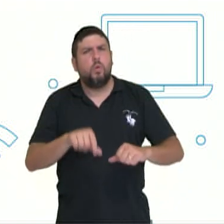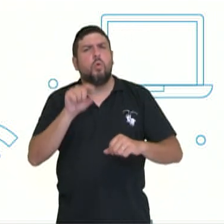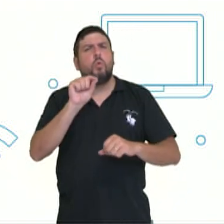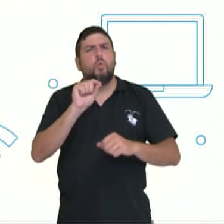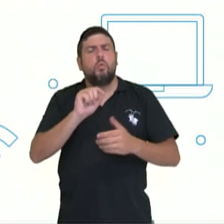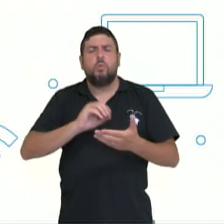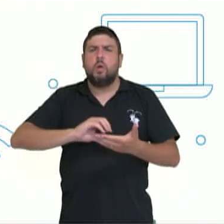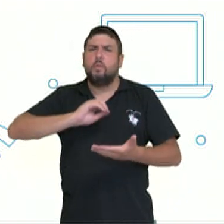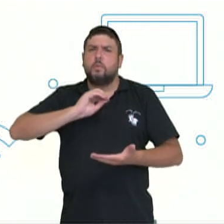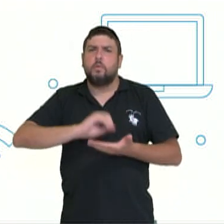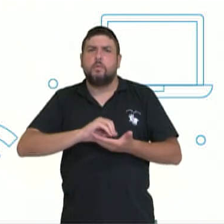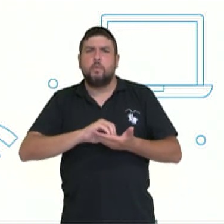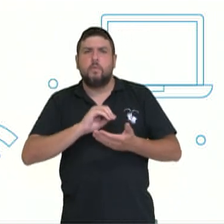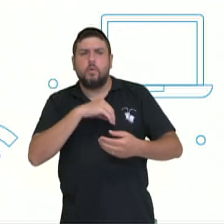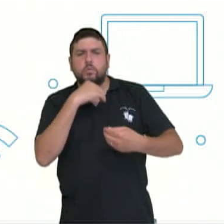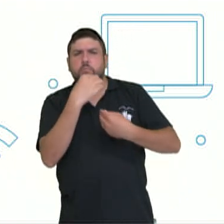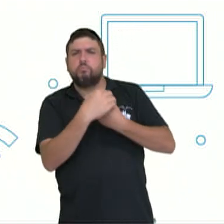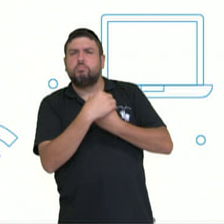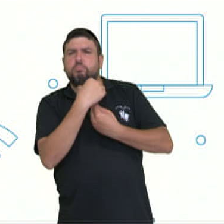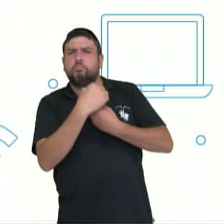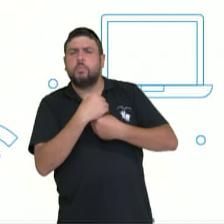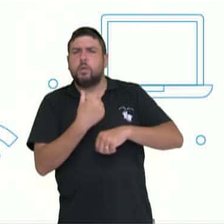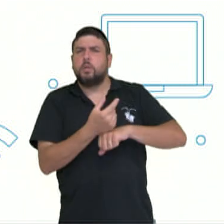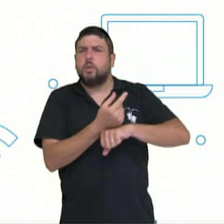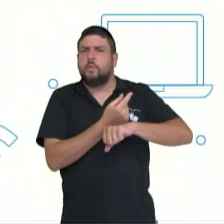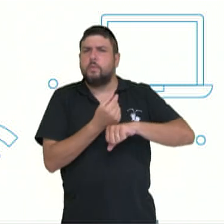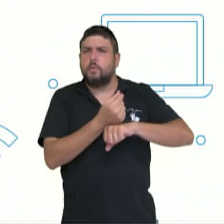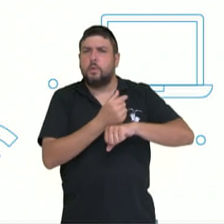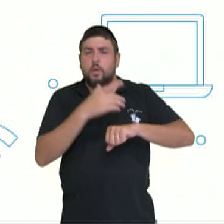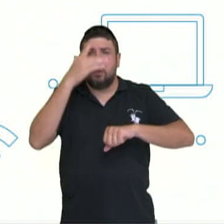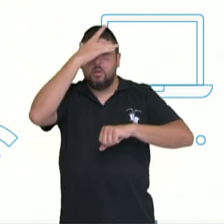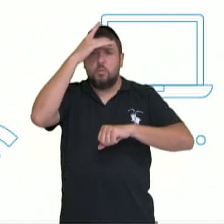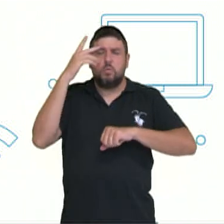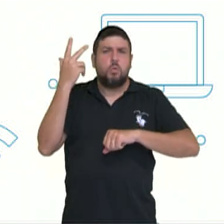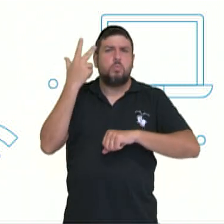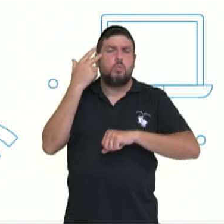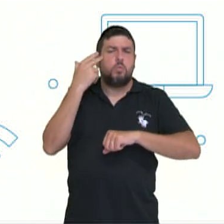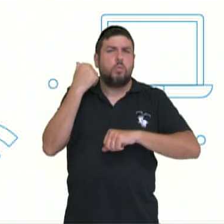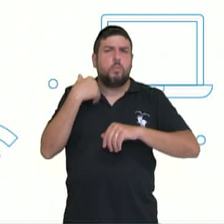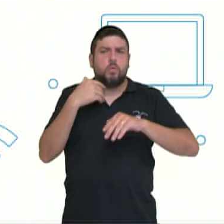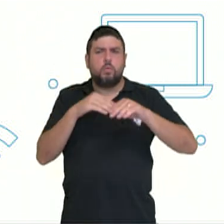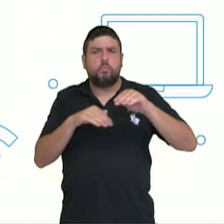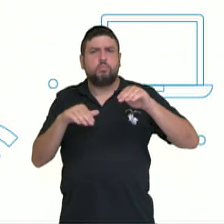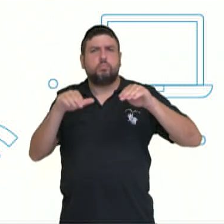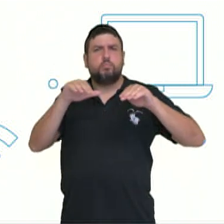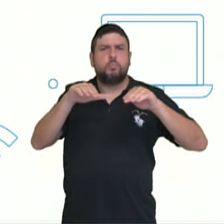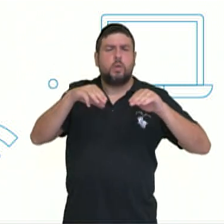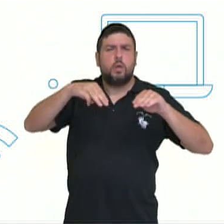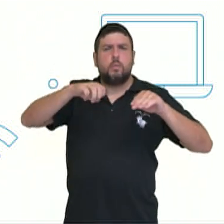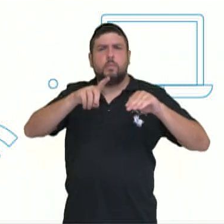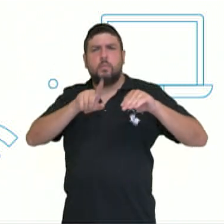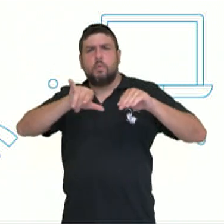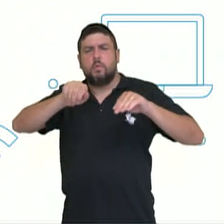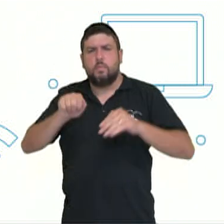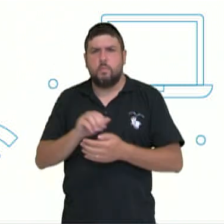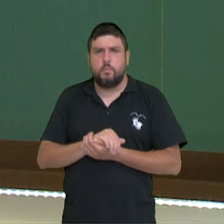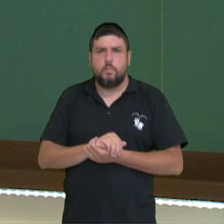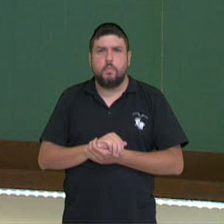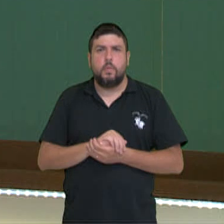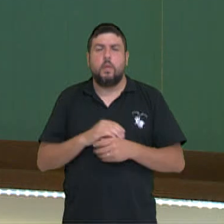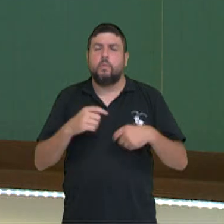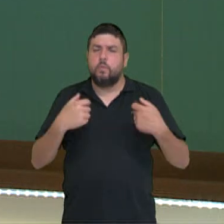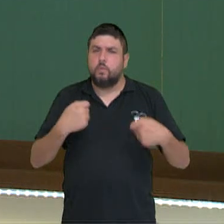financeira precoce, responsável pelo risco enfrentado pela pessoa comum da classe média. Então, ele está dizendo o quê? Que a gente tem que se